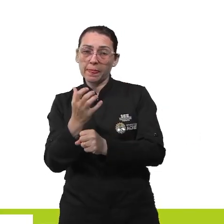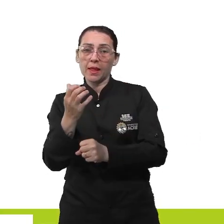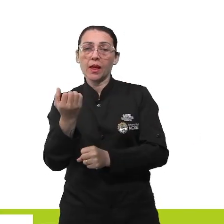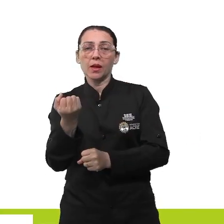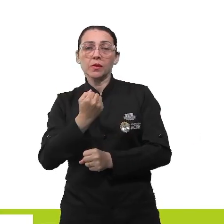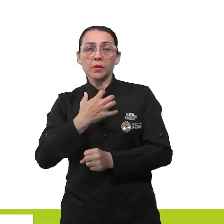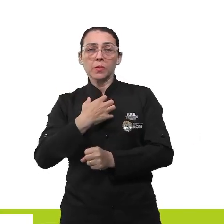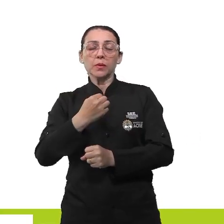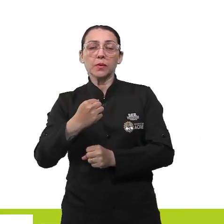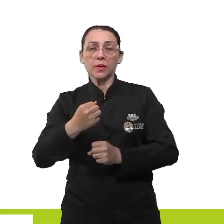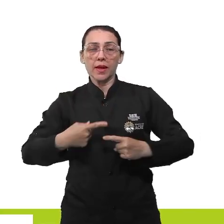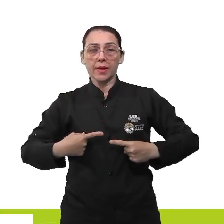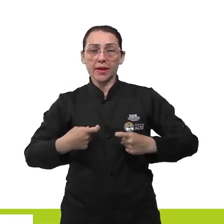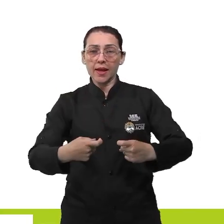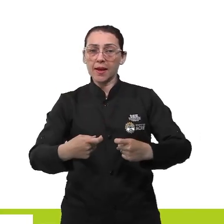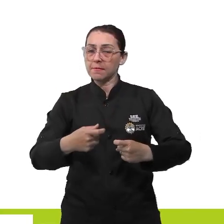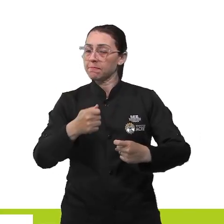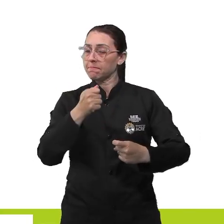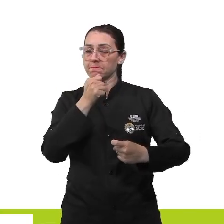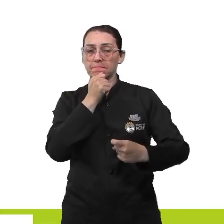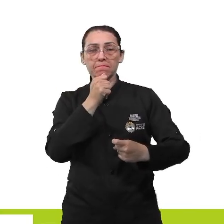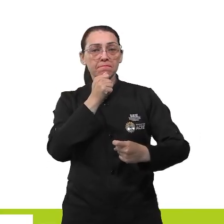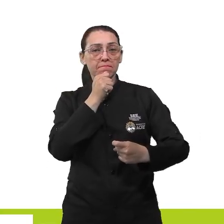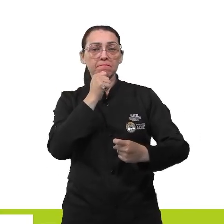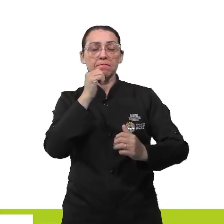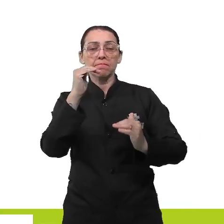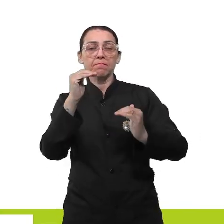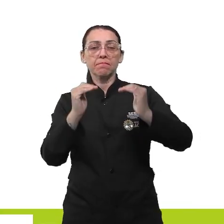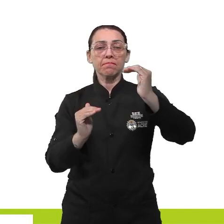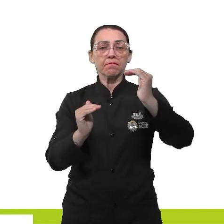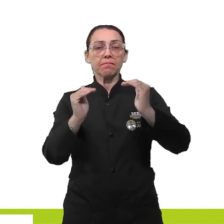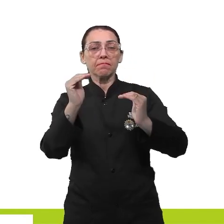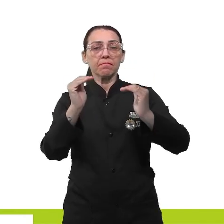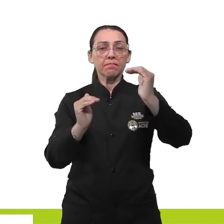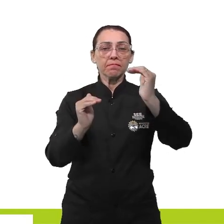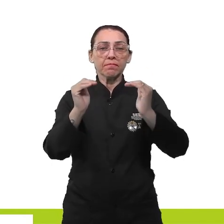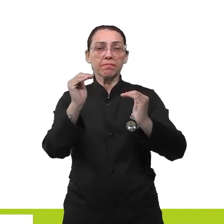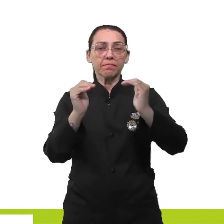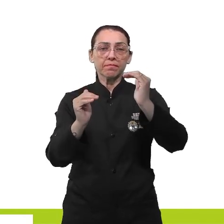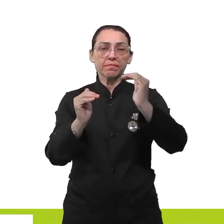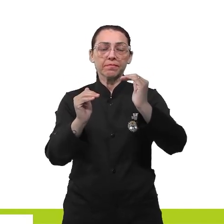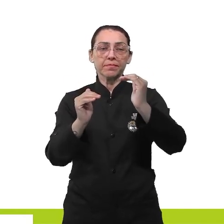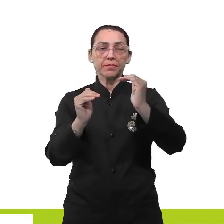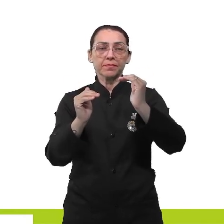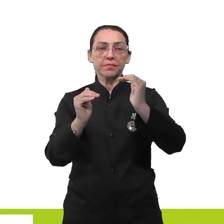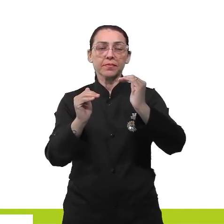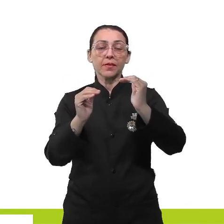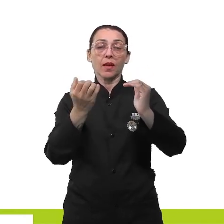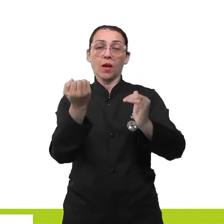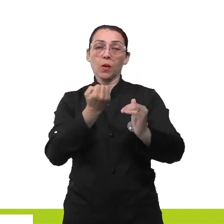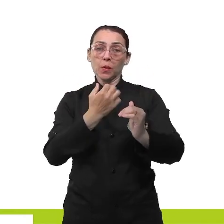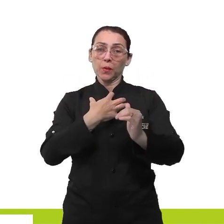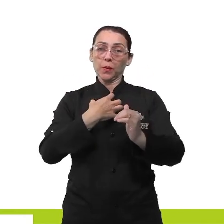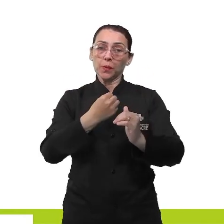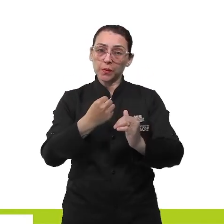homicídio e guerra, ainda não equipara aí ao